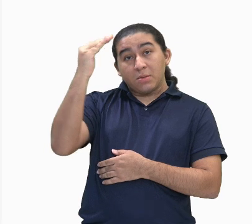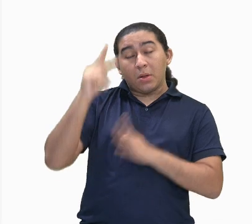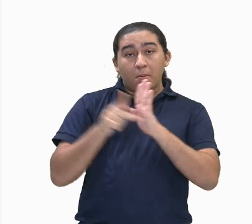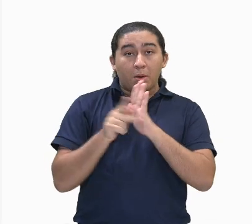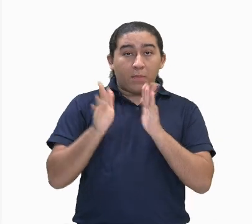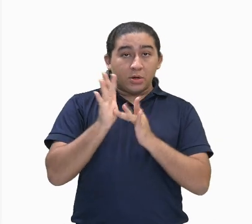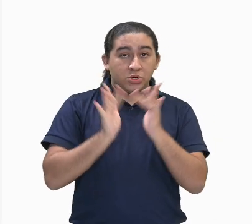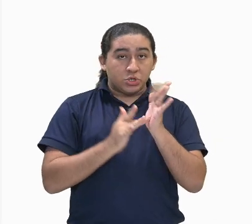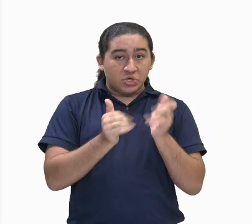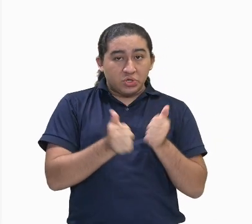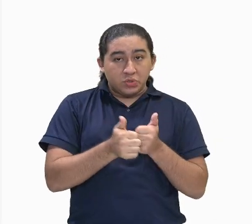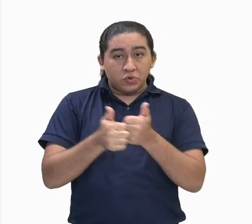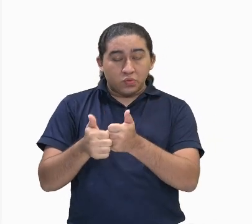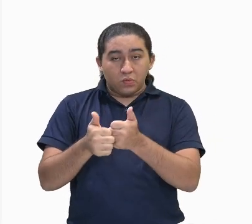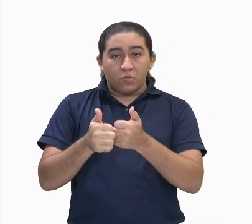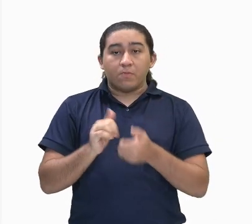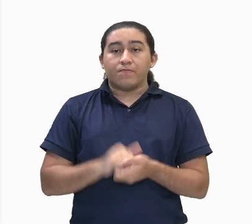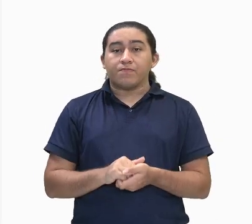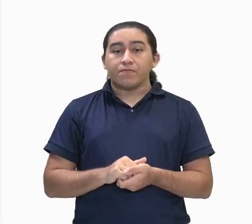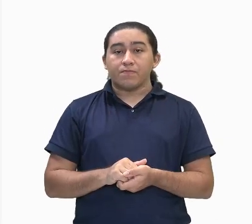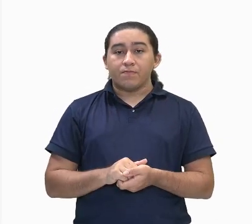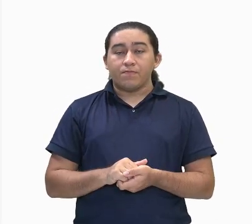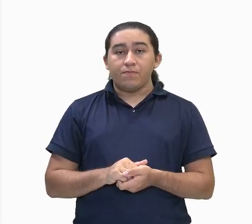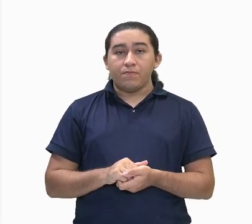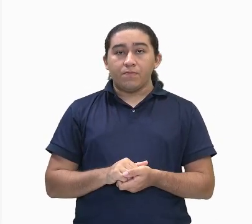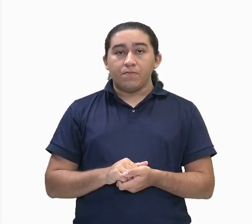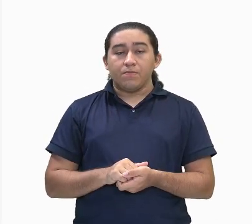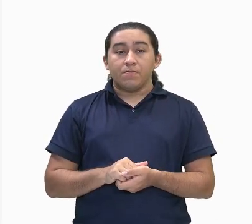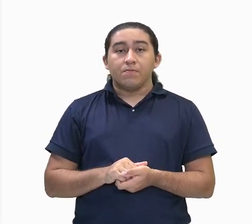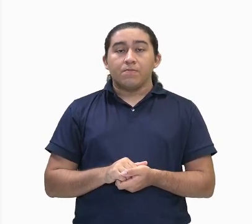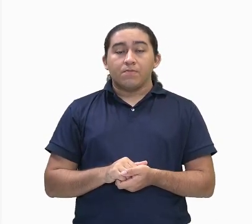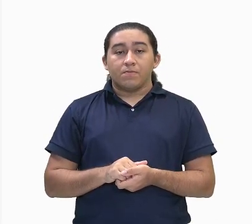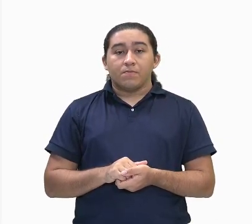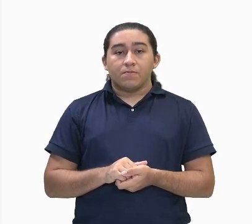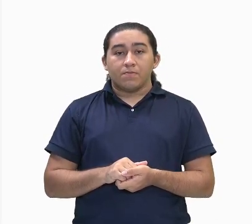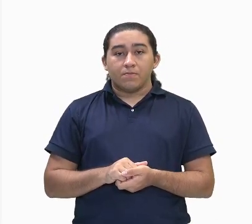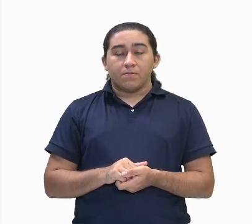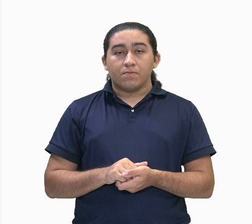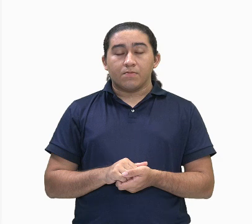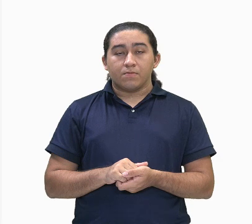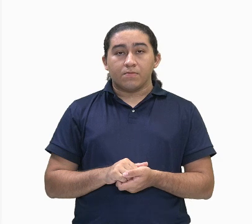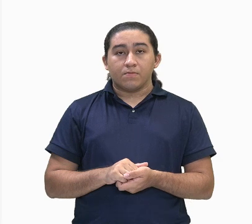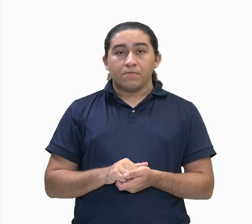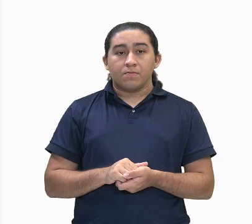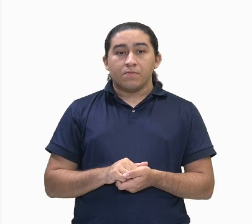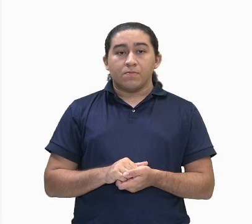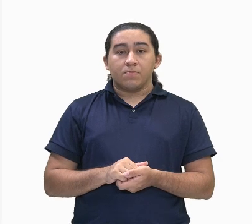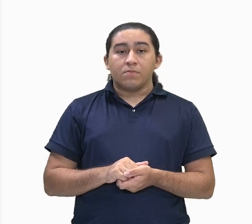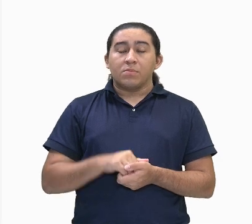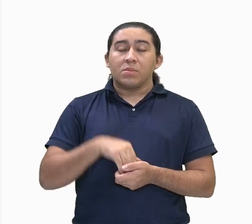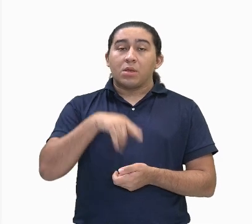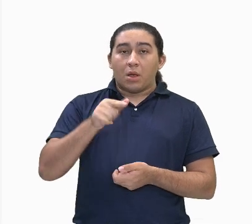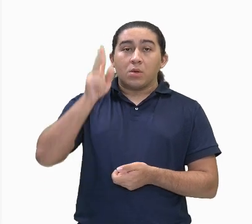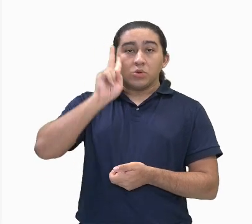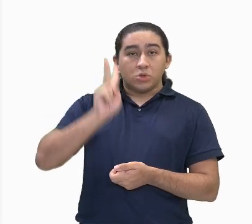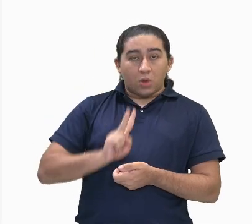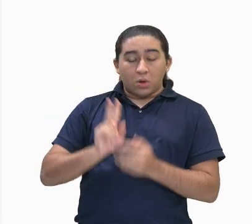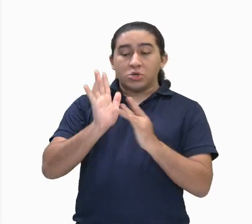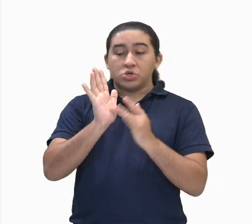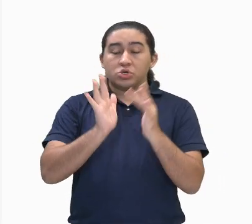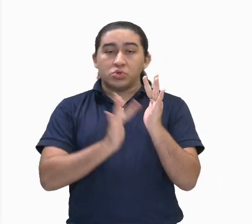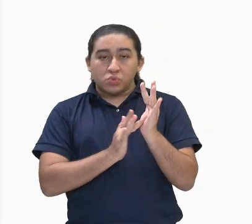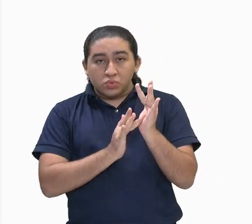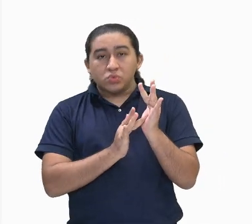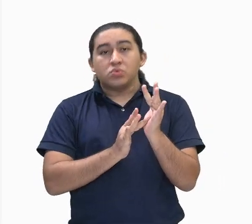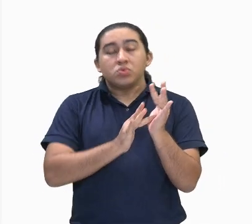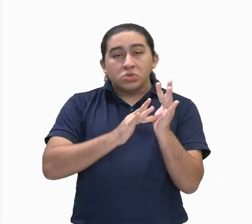cristianismo, onde Jesus entrega a sua vida, e mais tarde os primeiros cristãos